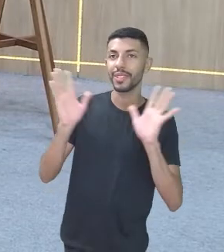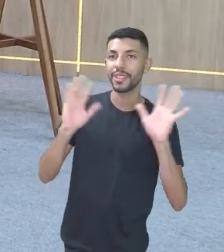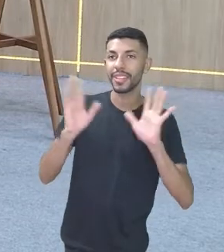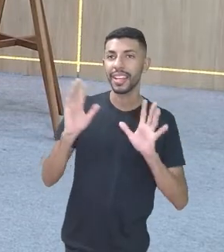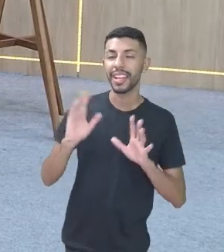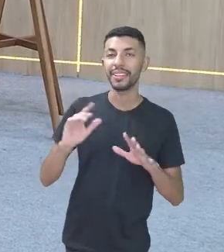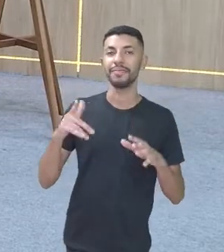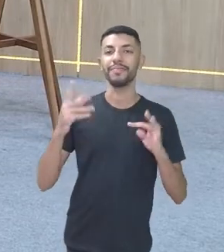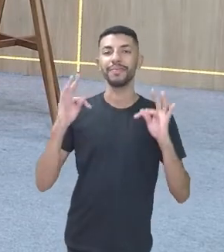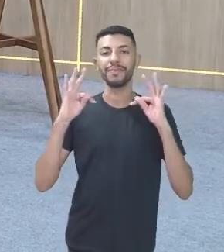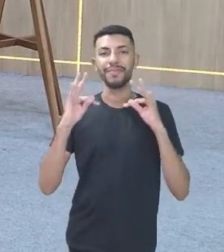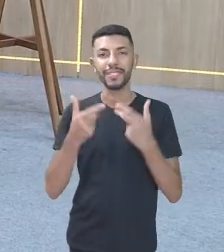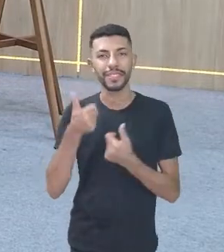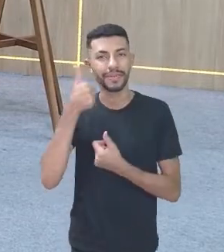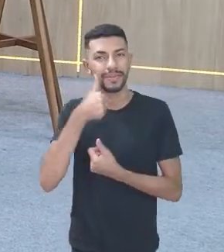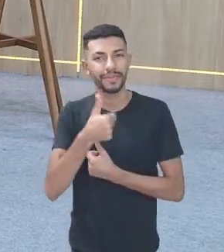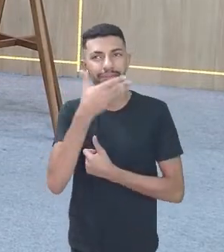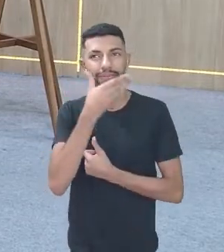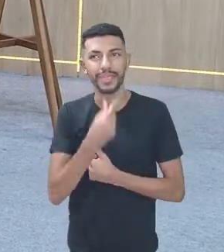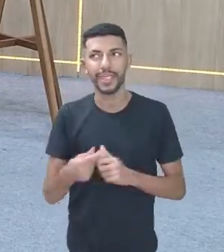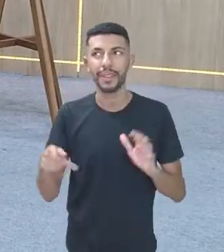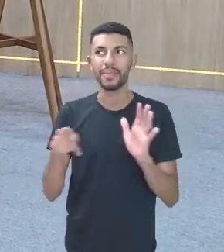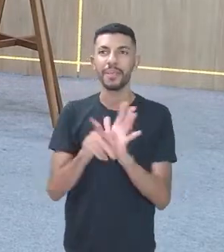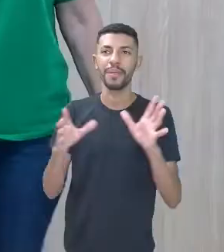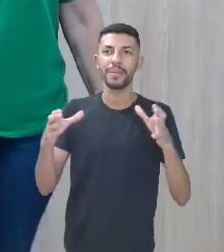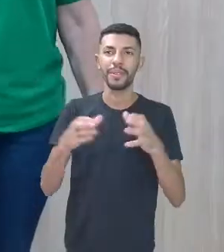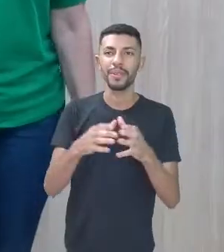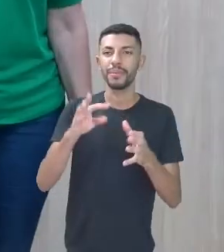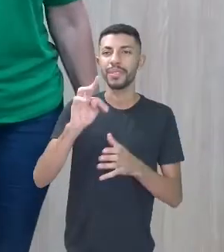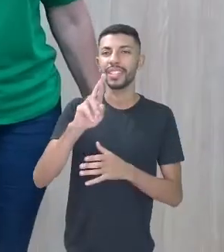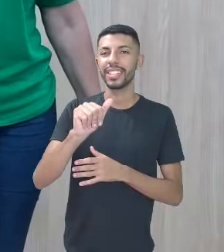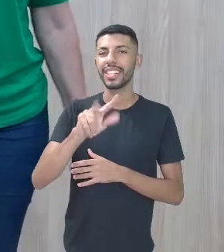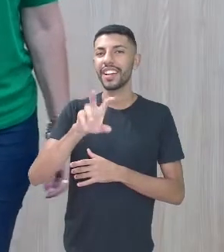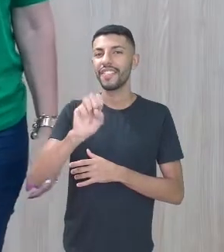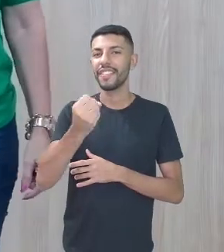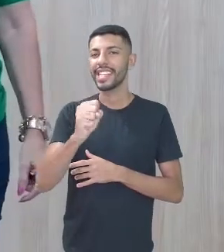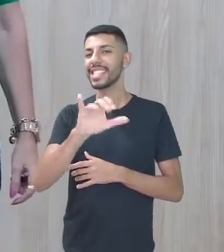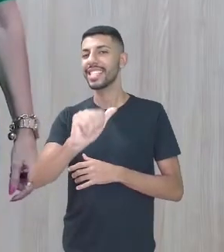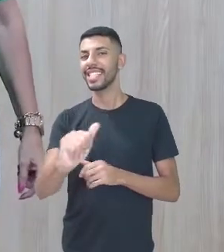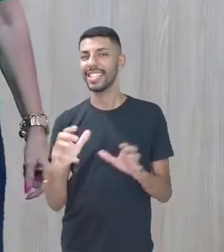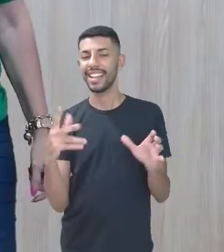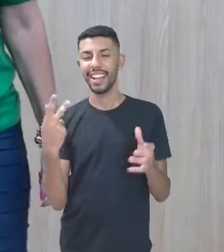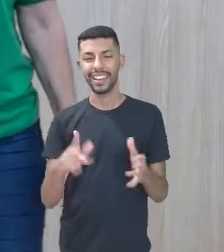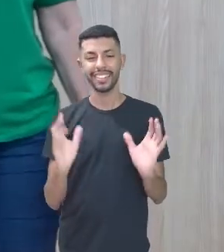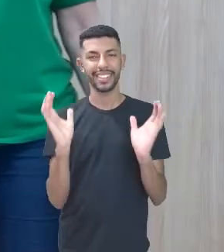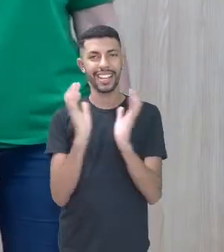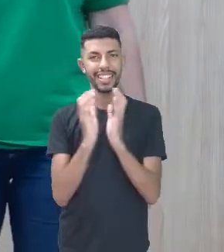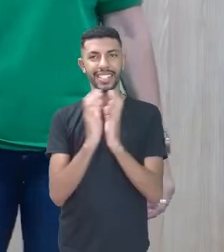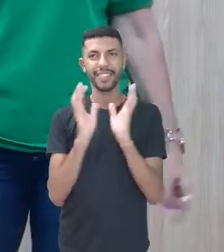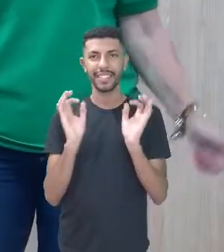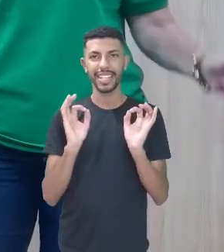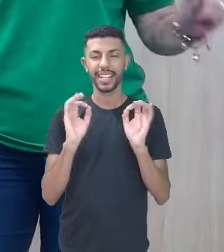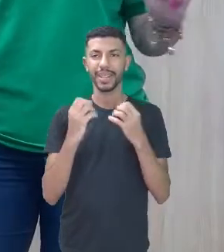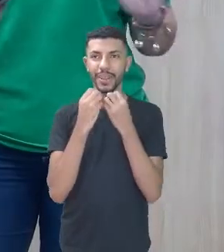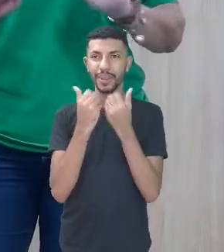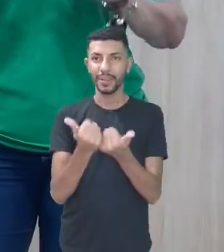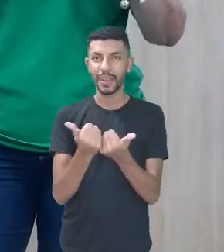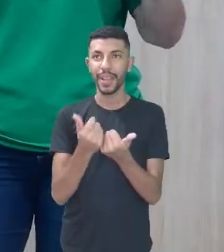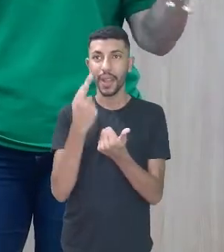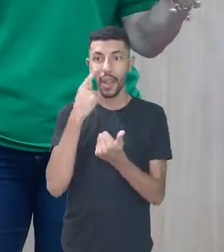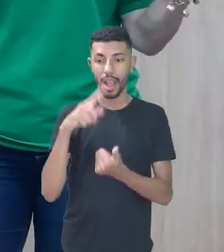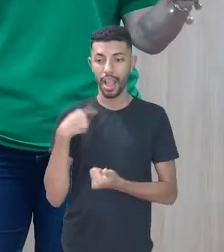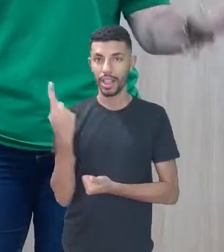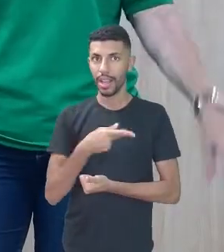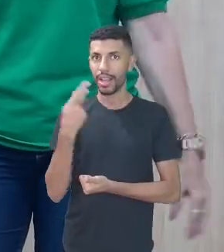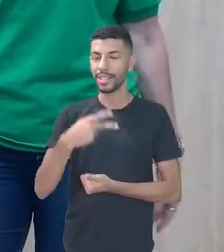Olá, meninos e meninas do programa Travessia Recife. Tudo bem com vocês, não é? Aqui está